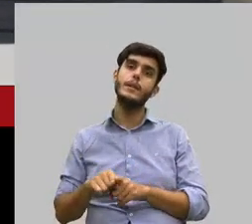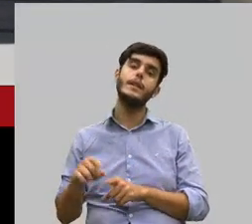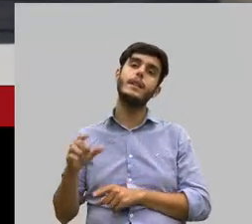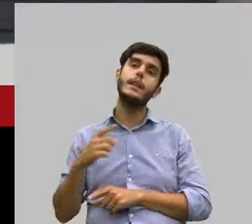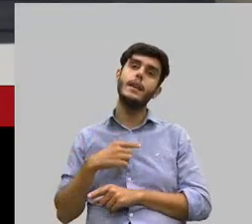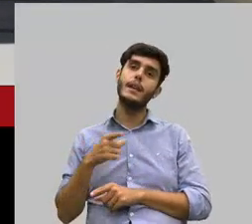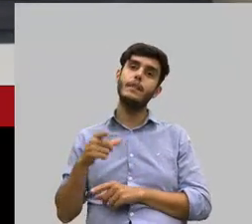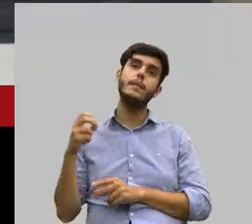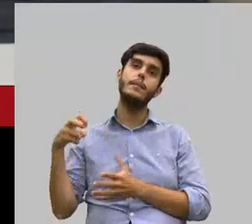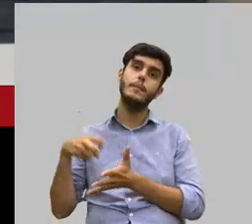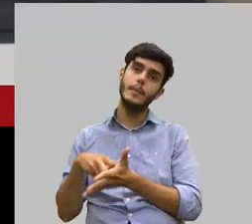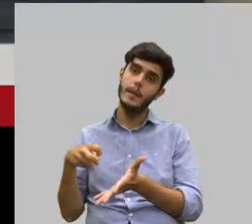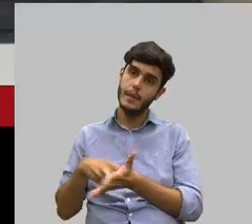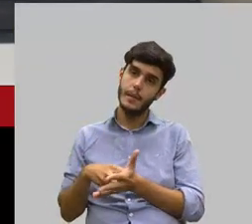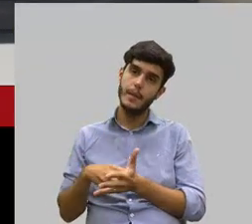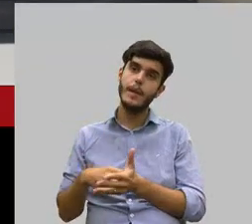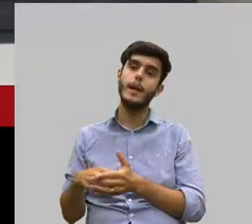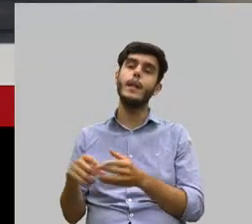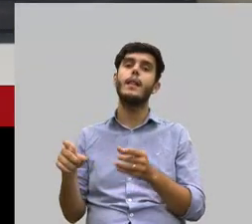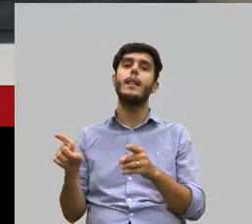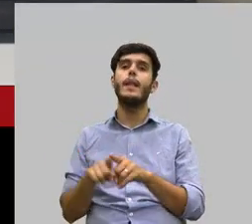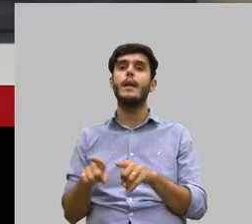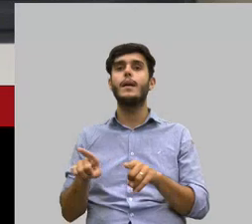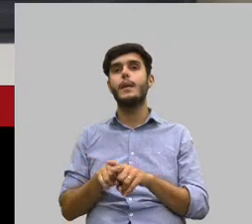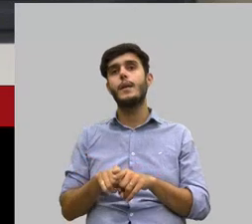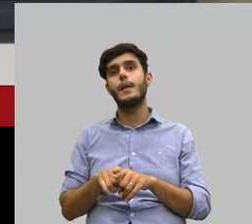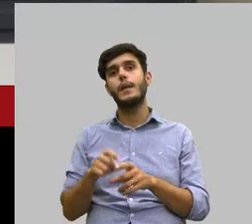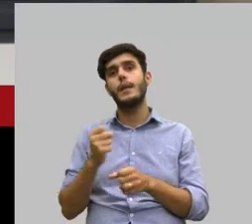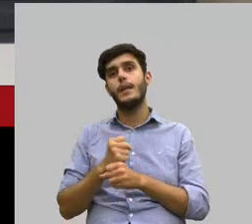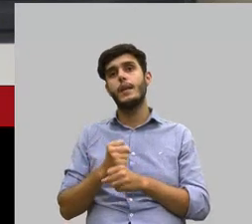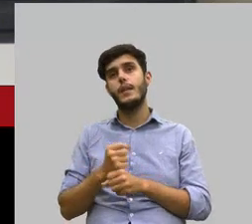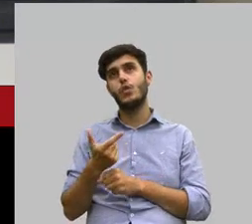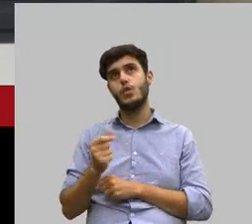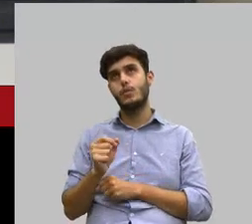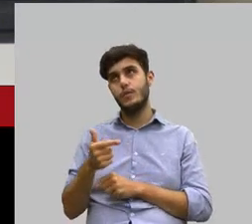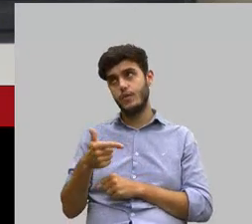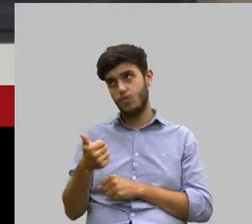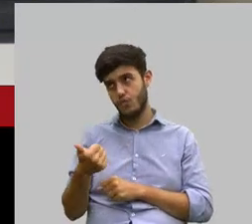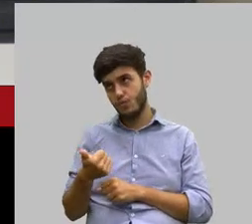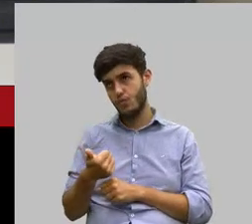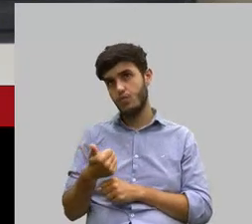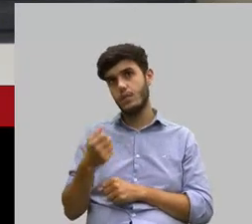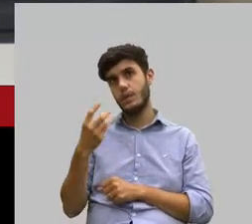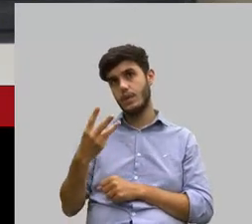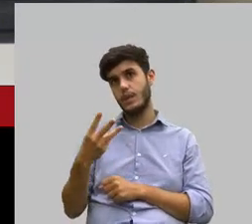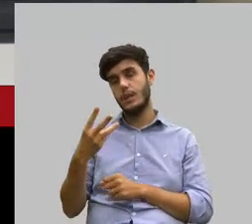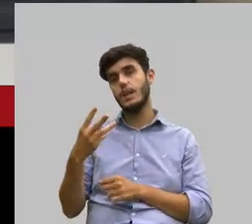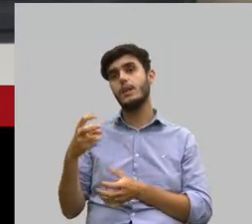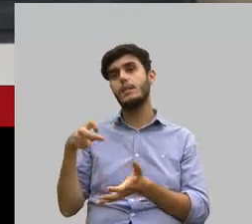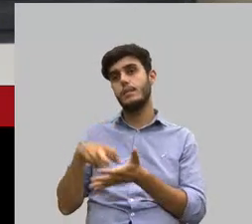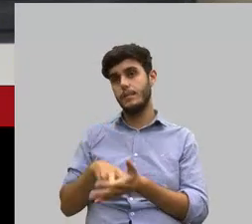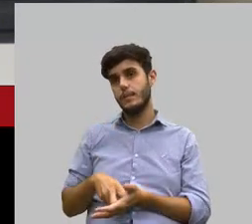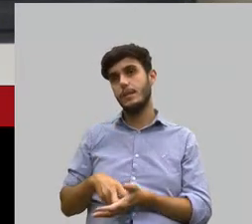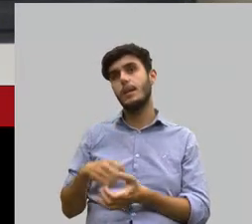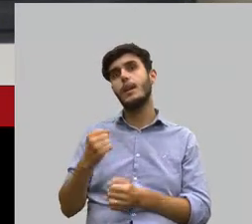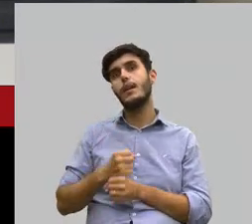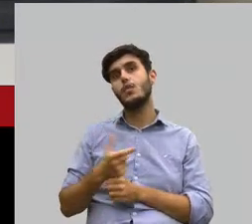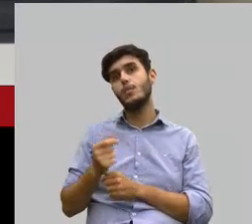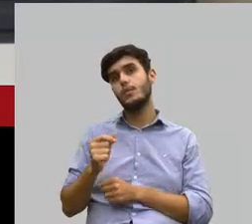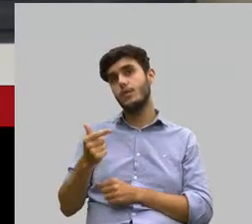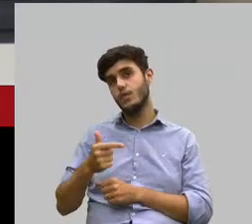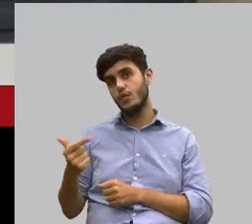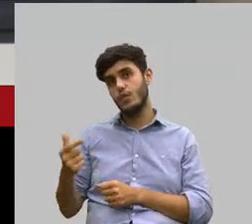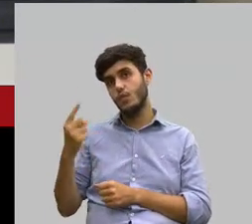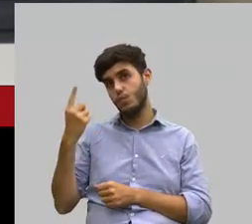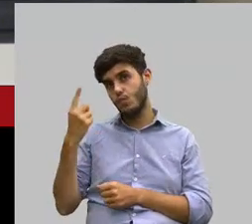punições eh tanto eh no ano de 2021 três punições no ano de 2022 uma punição no